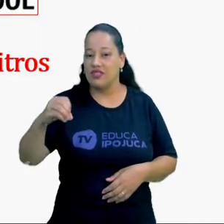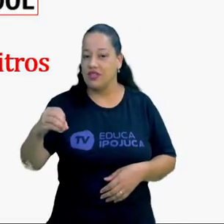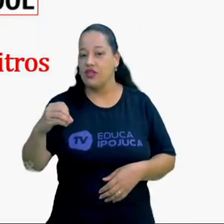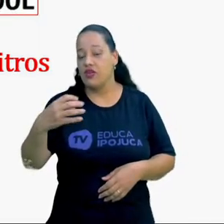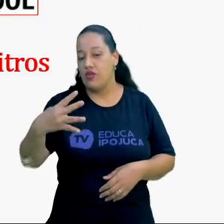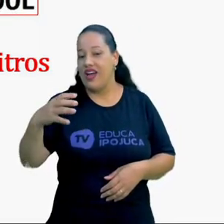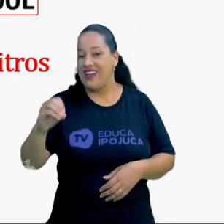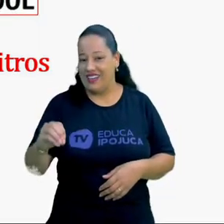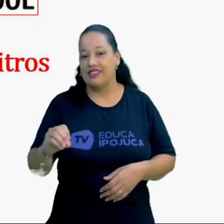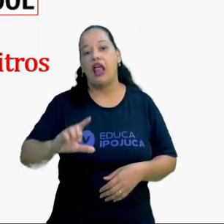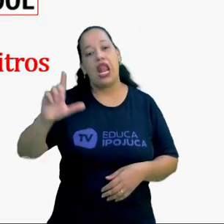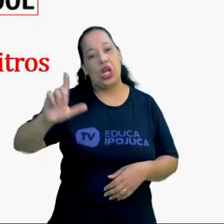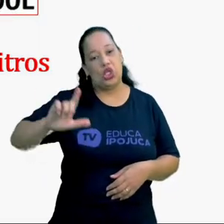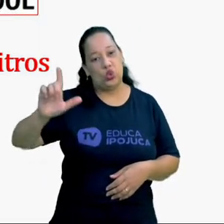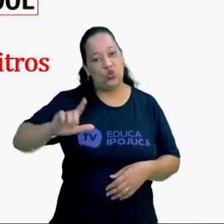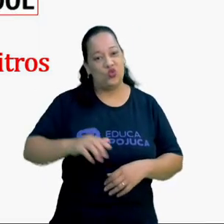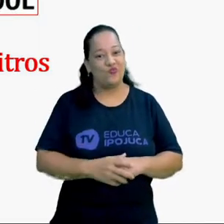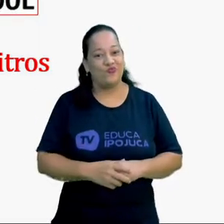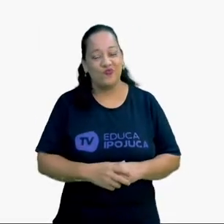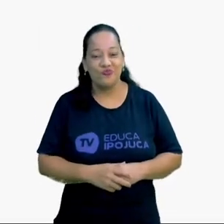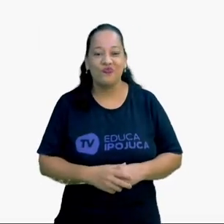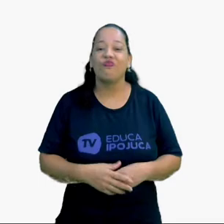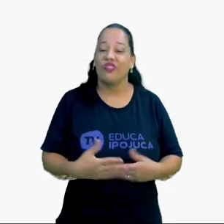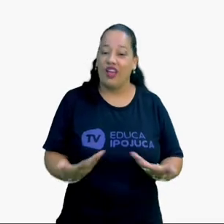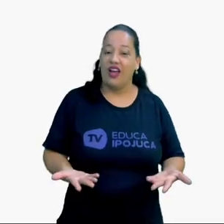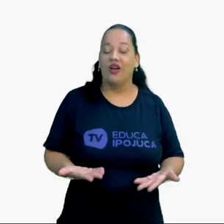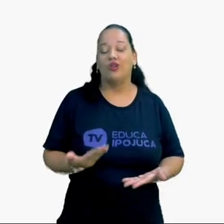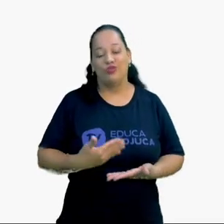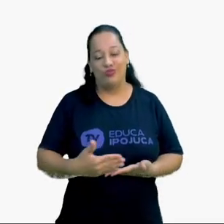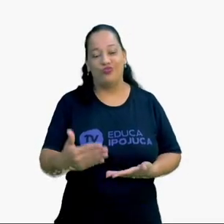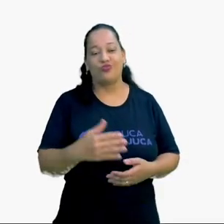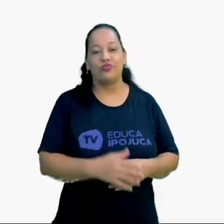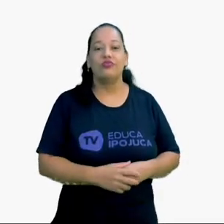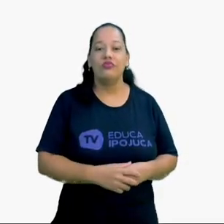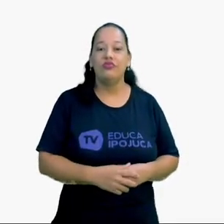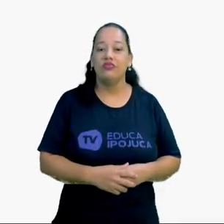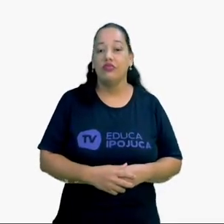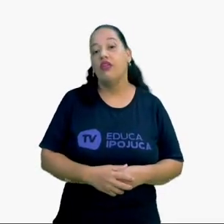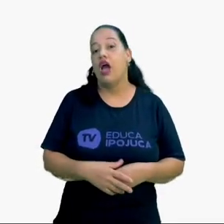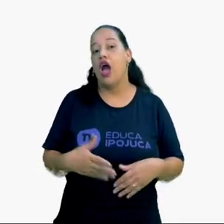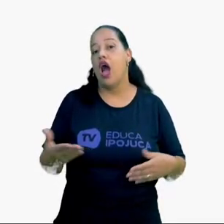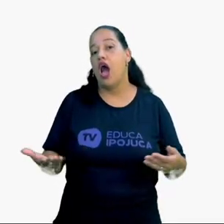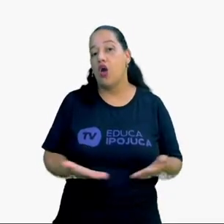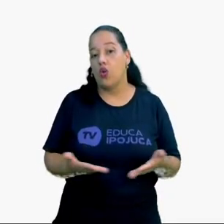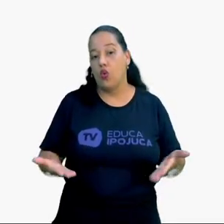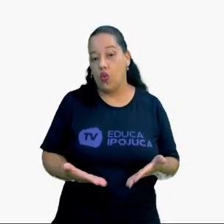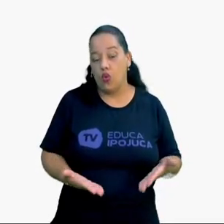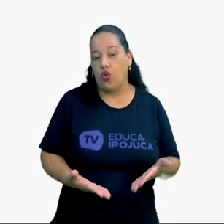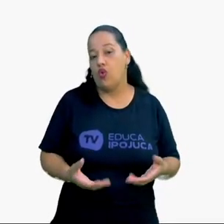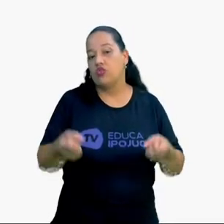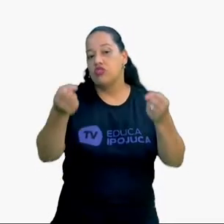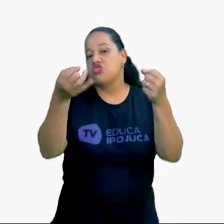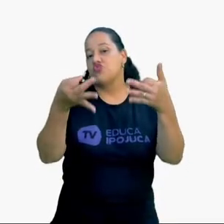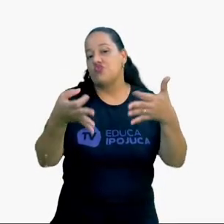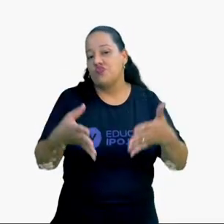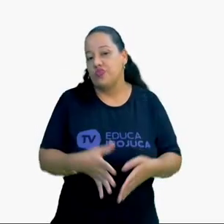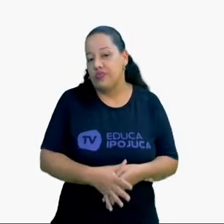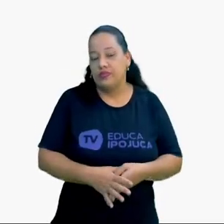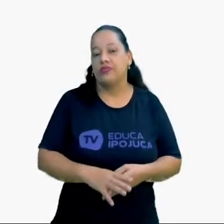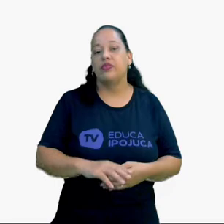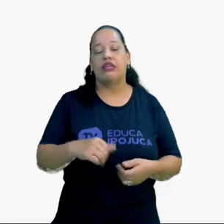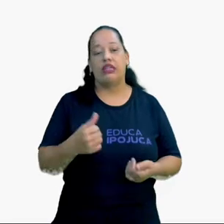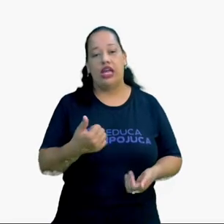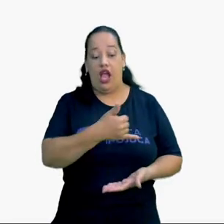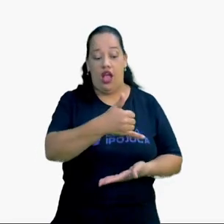51.840 litros, ok? Vamos prosseguir agora. Agora vamos falar do petróleo. Você sabia que o petróleo